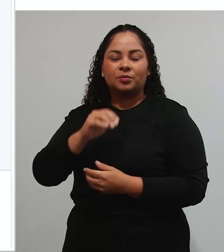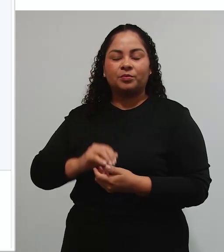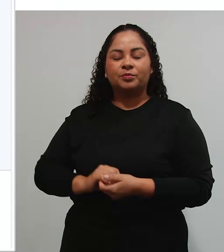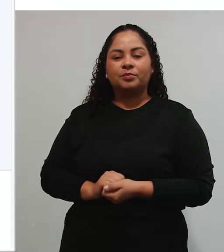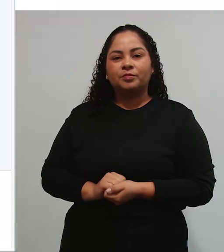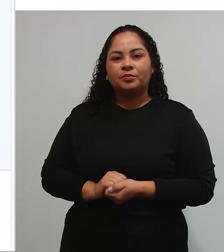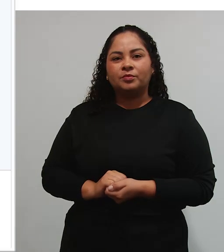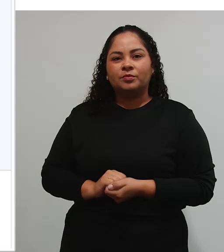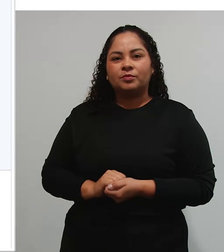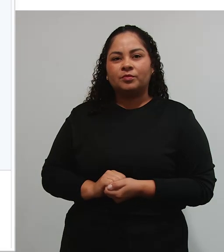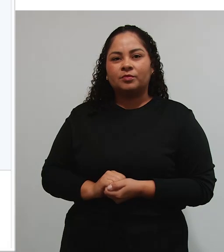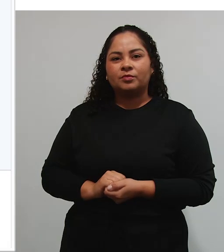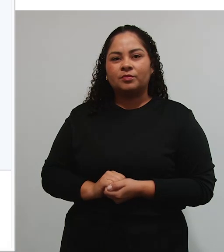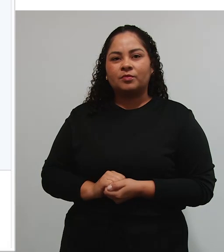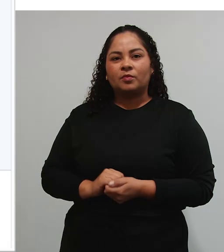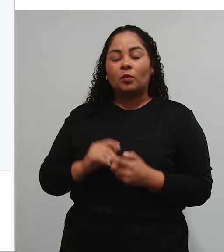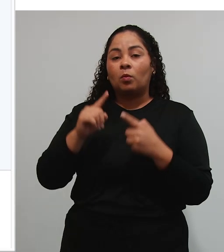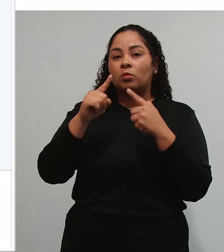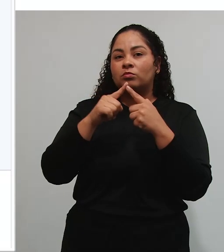fazendo uma